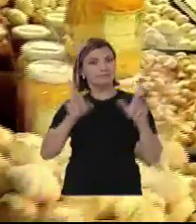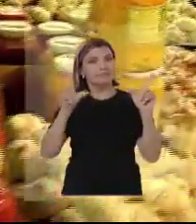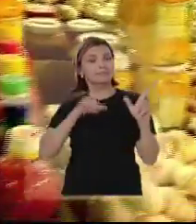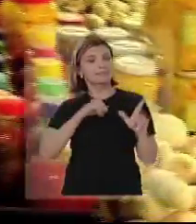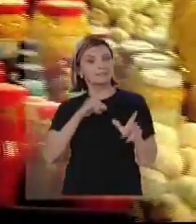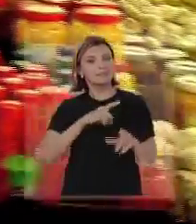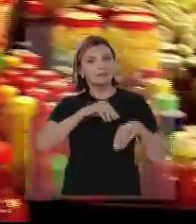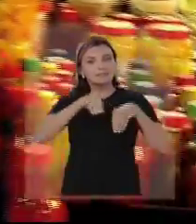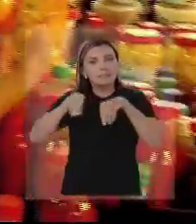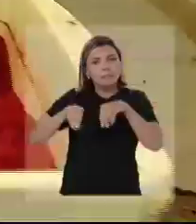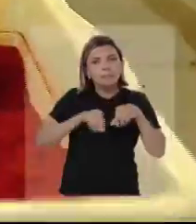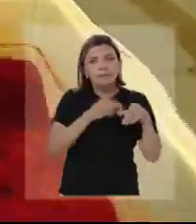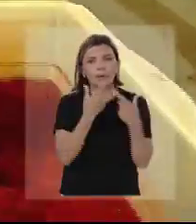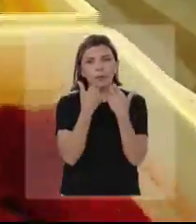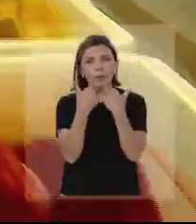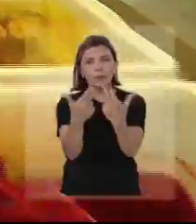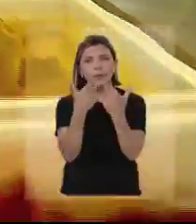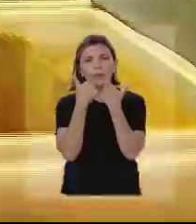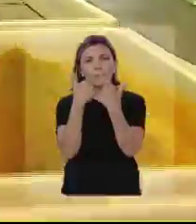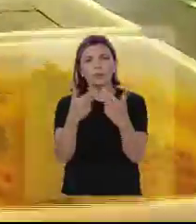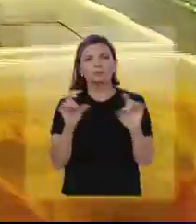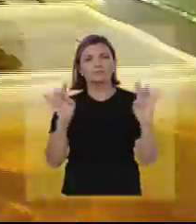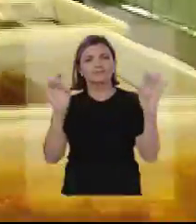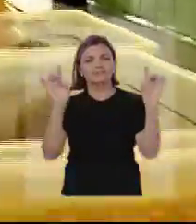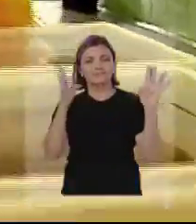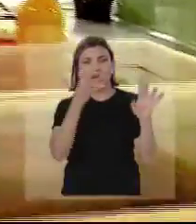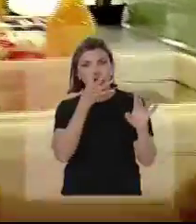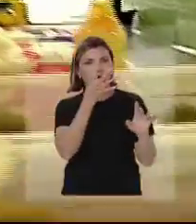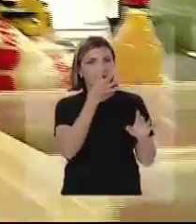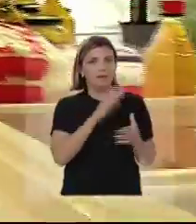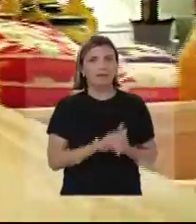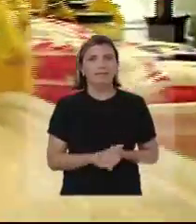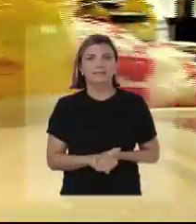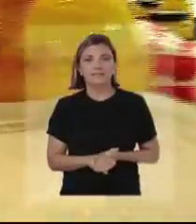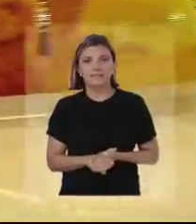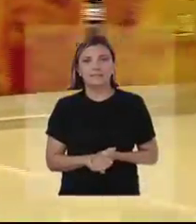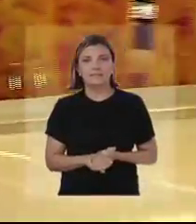temperos e especiarias dão um colorido especial ao lugar.